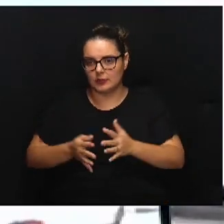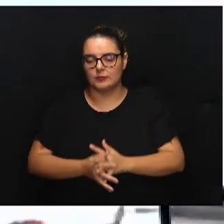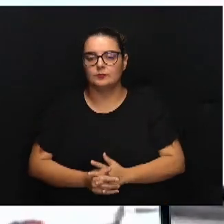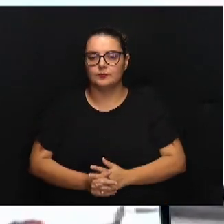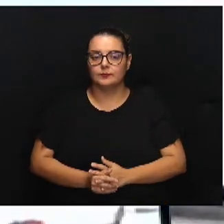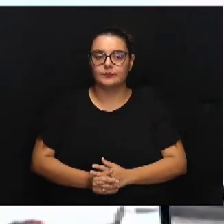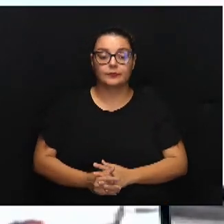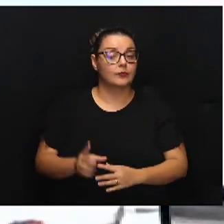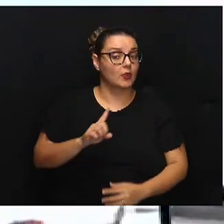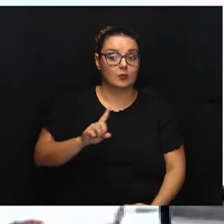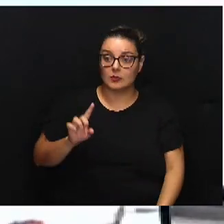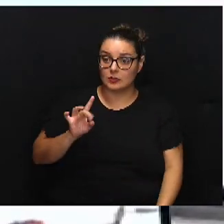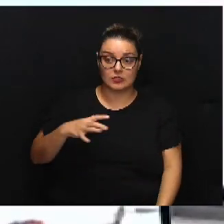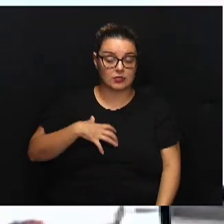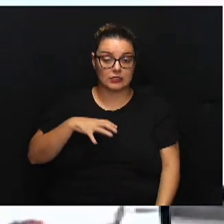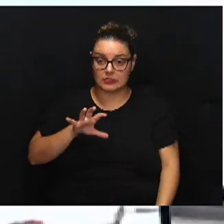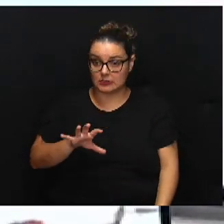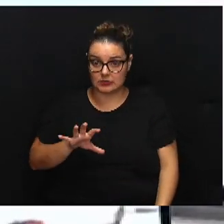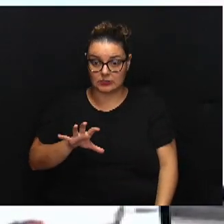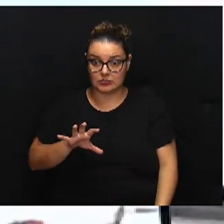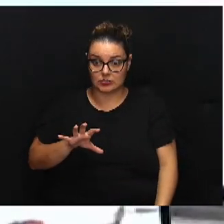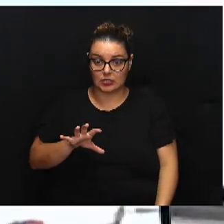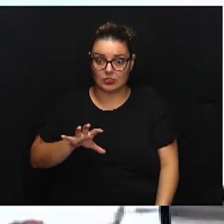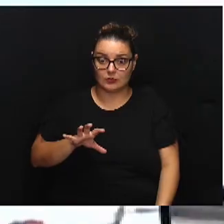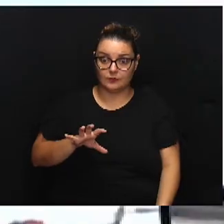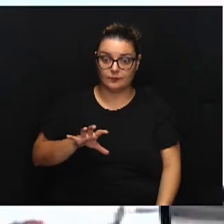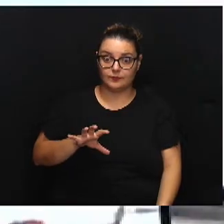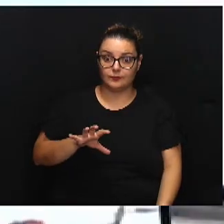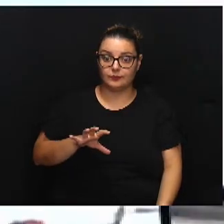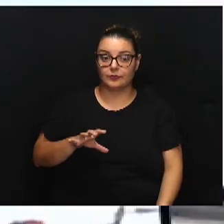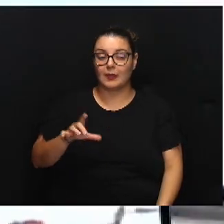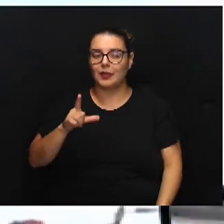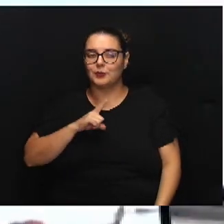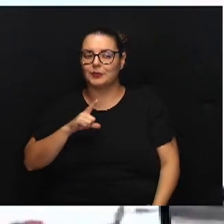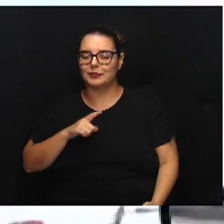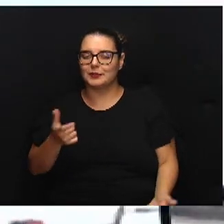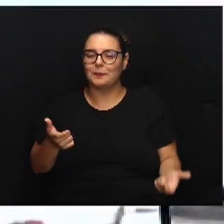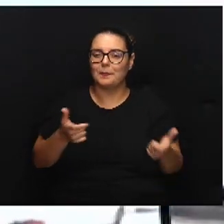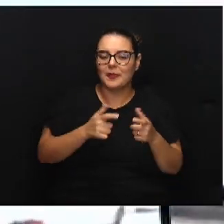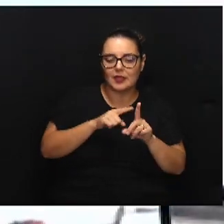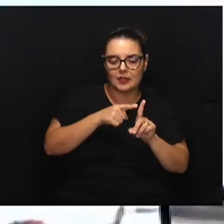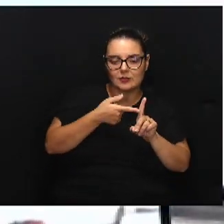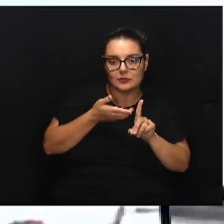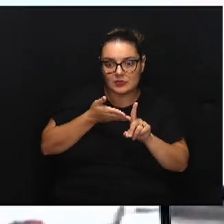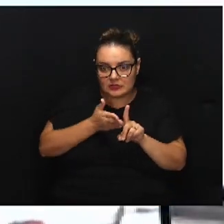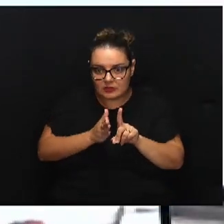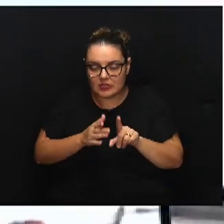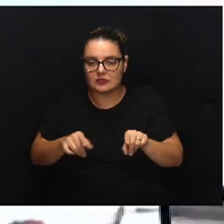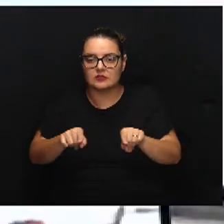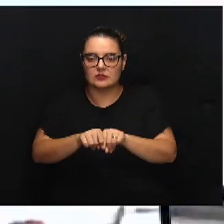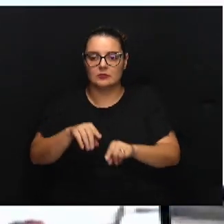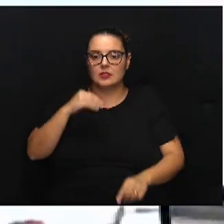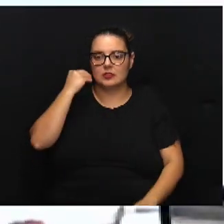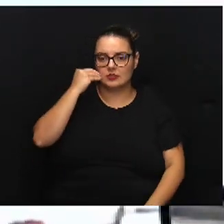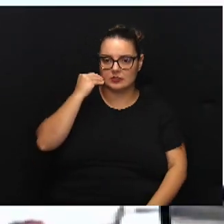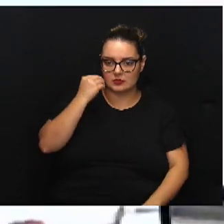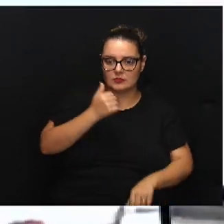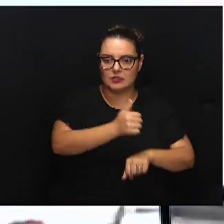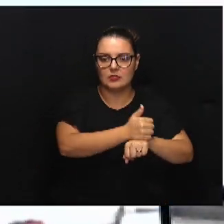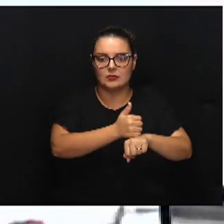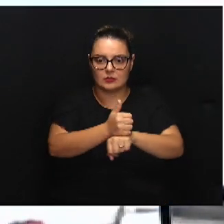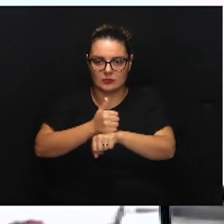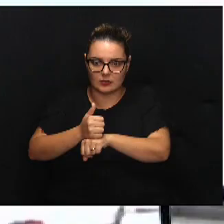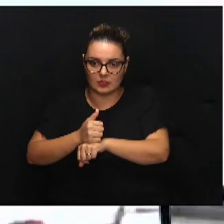Mas não é só nessa situação. Então, ao ter menos partos, também a experiência dos profissionais está